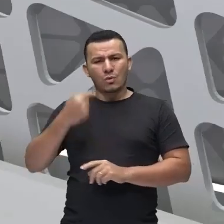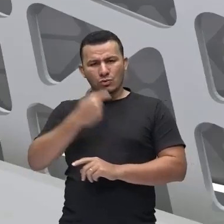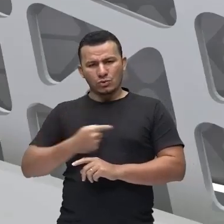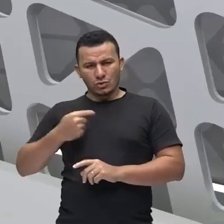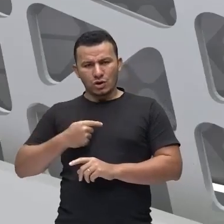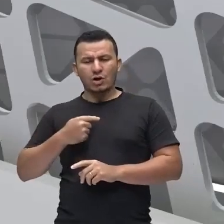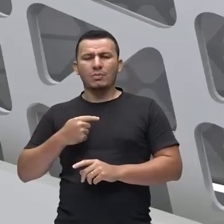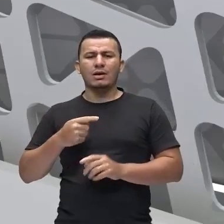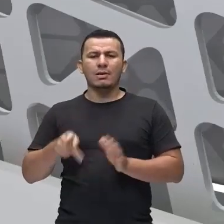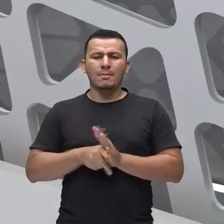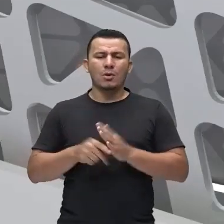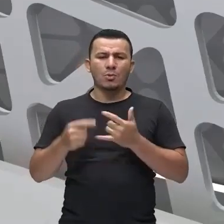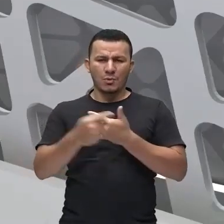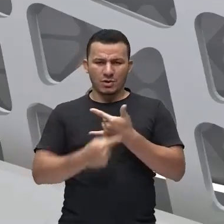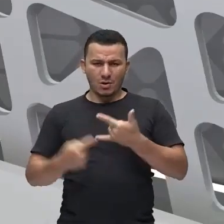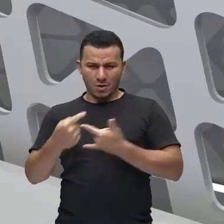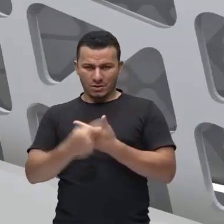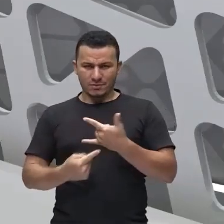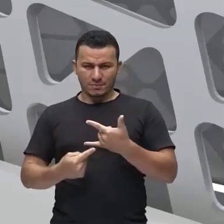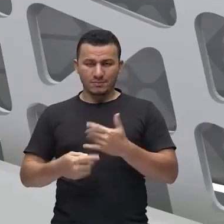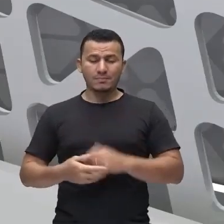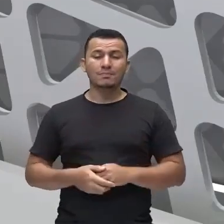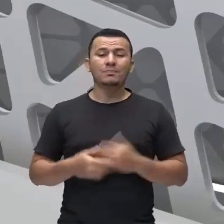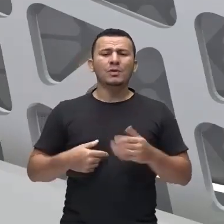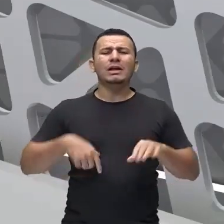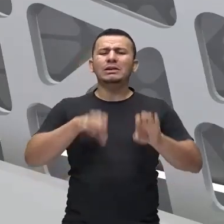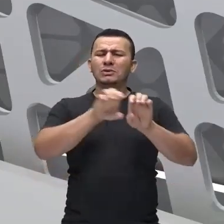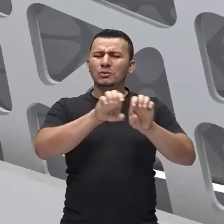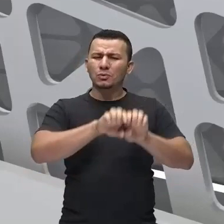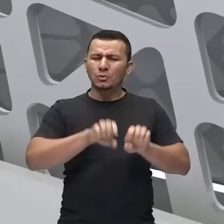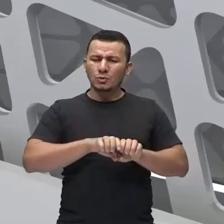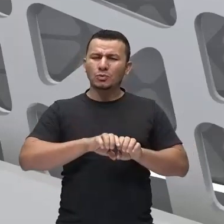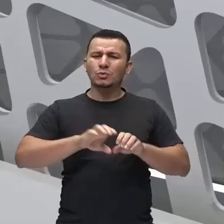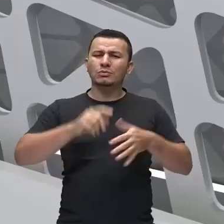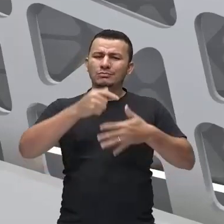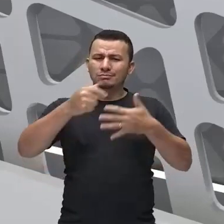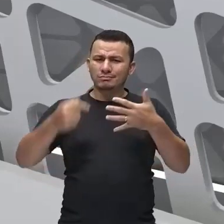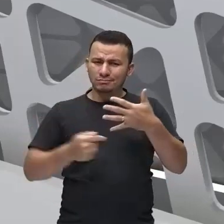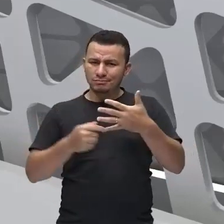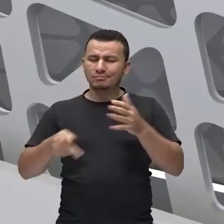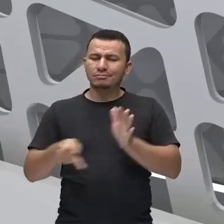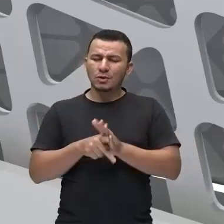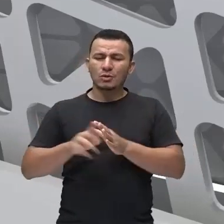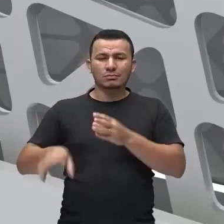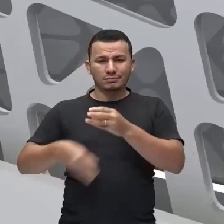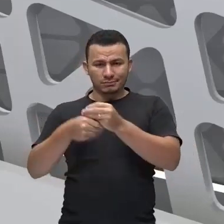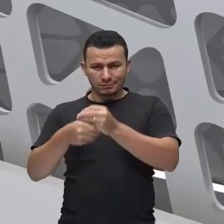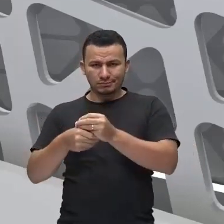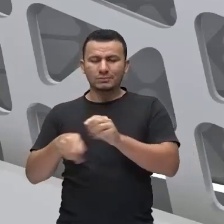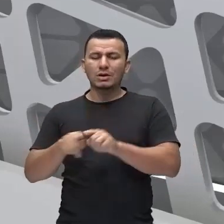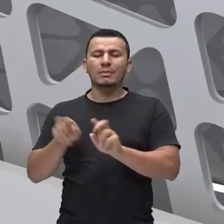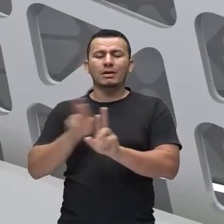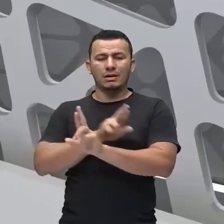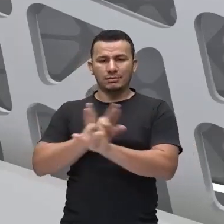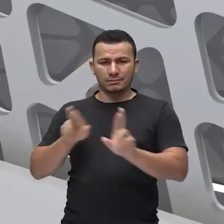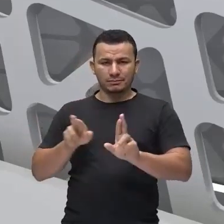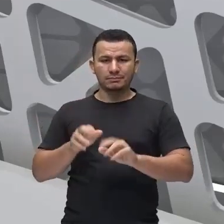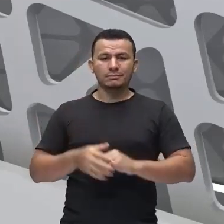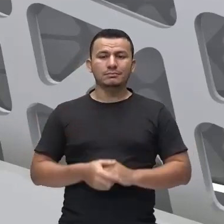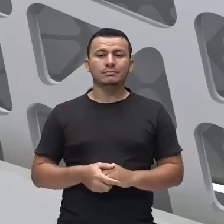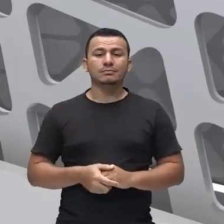endócrino, tá bom? Então, essas estruturas aí que vêm da endoderme também estão relacionadas com o sistema